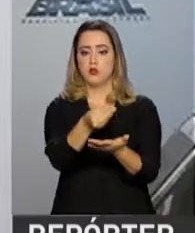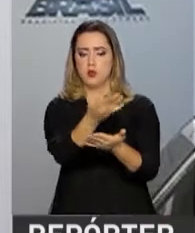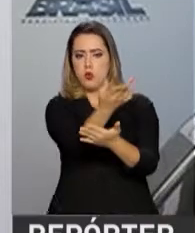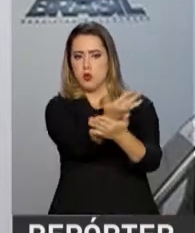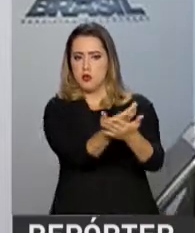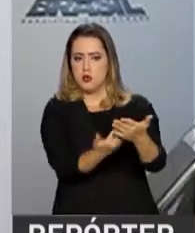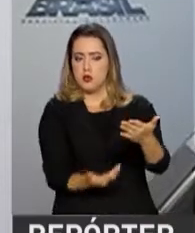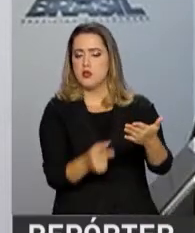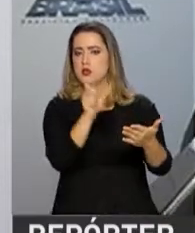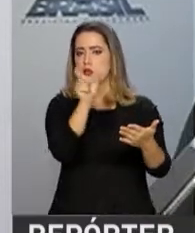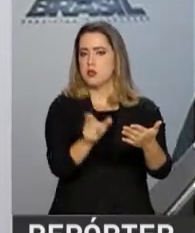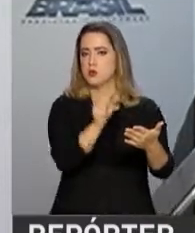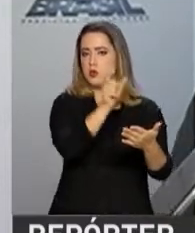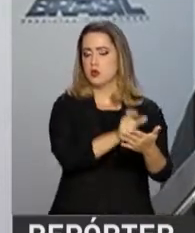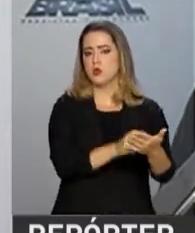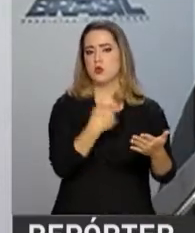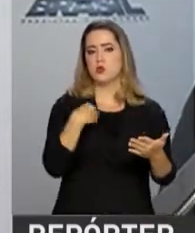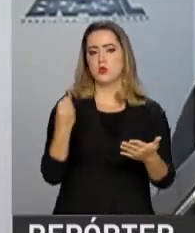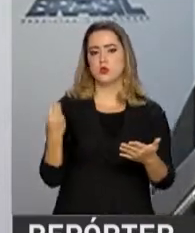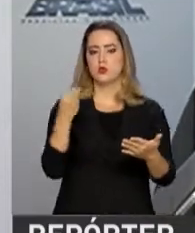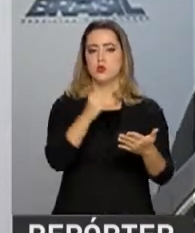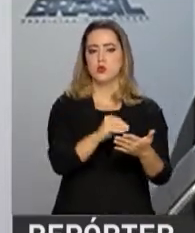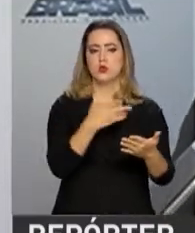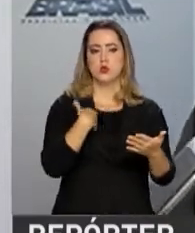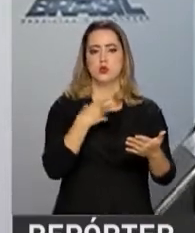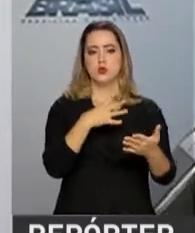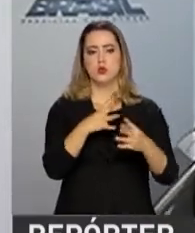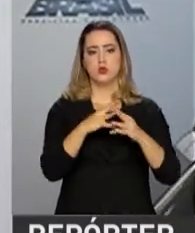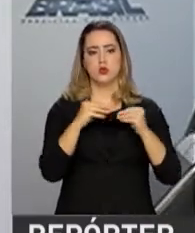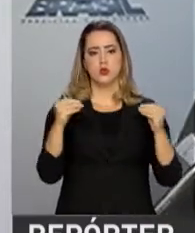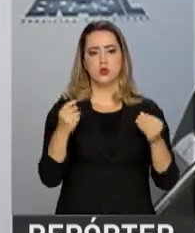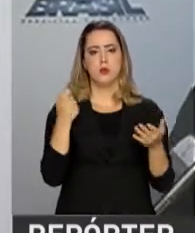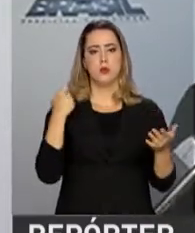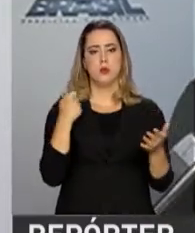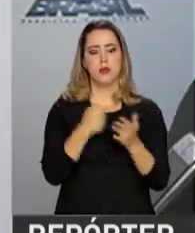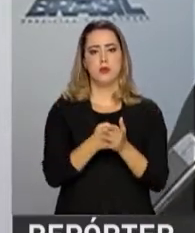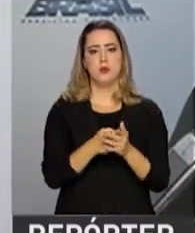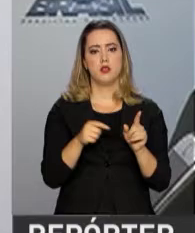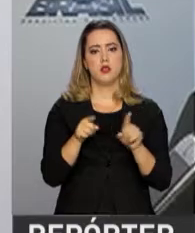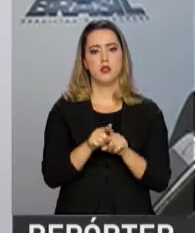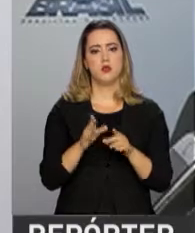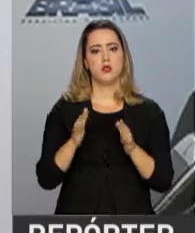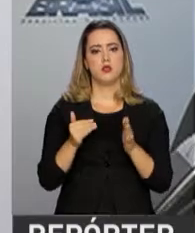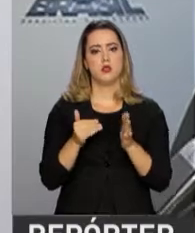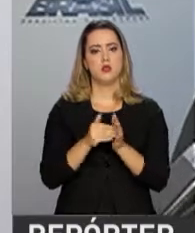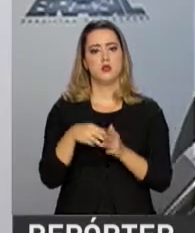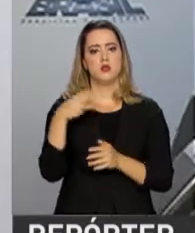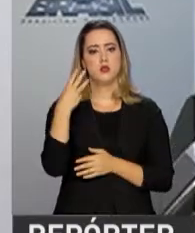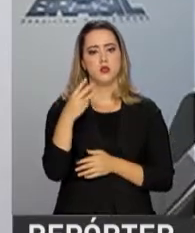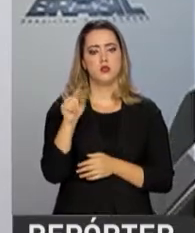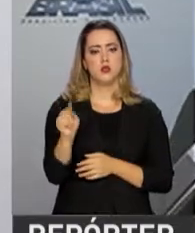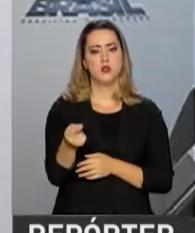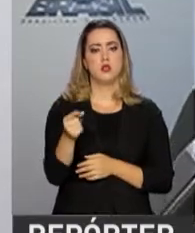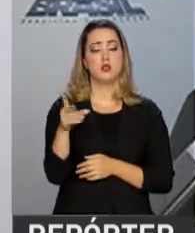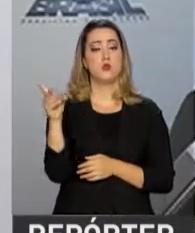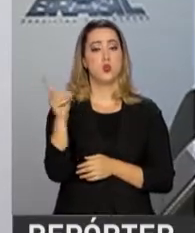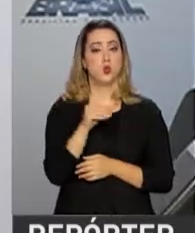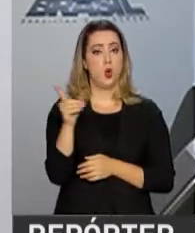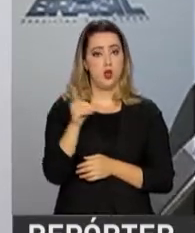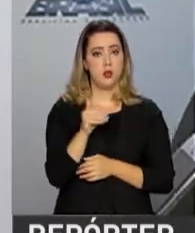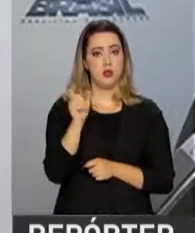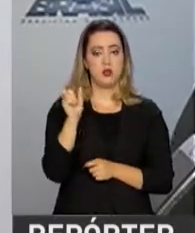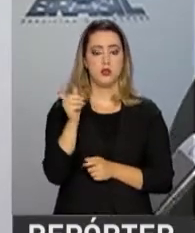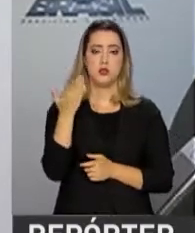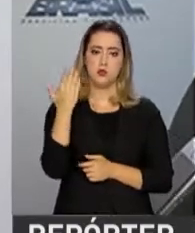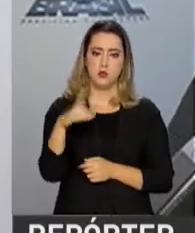dos pacientes. Quando trouxerem o atestado de cura, recebem o pagamento de no máximo 3 mil dólares por tratamento, que